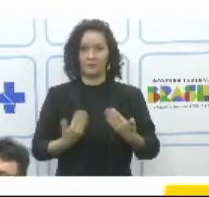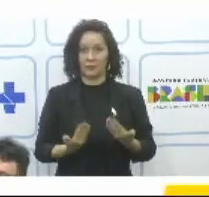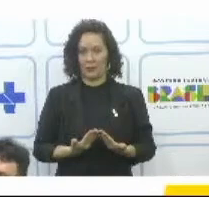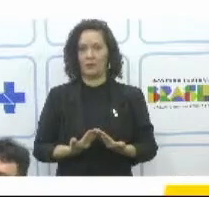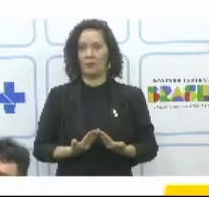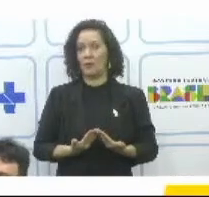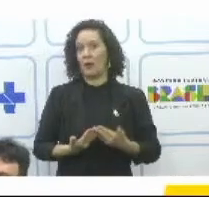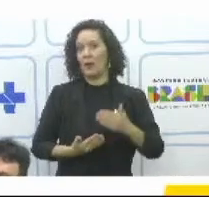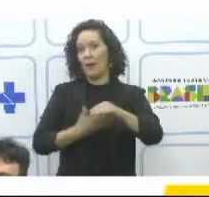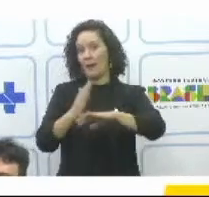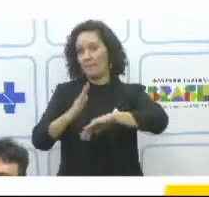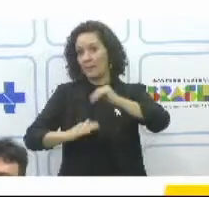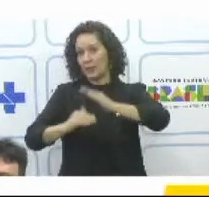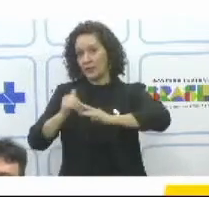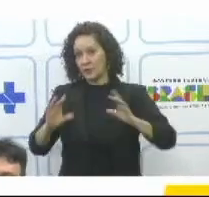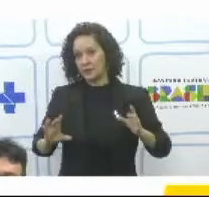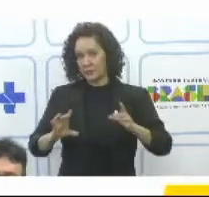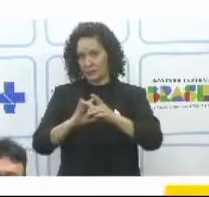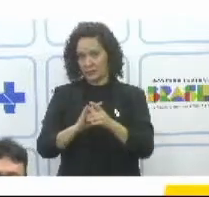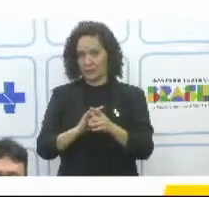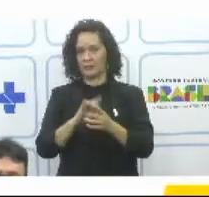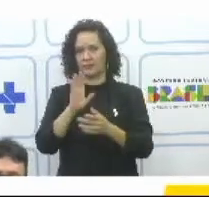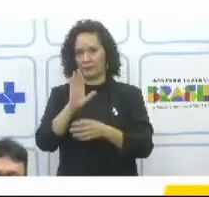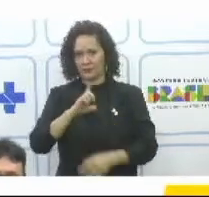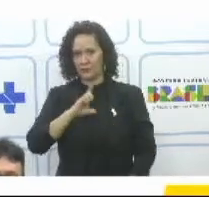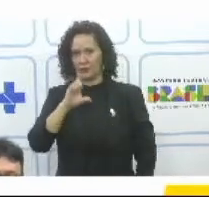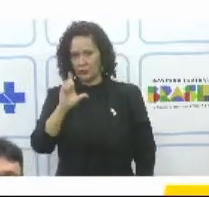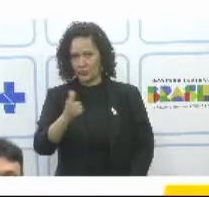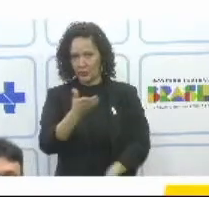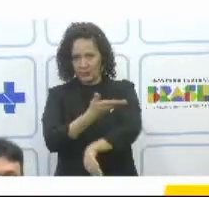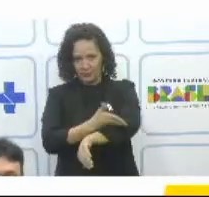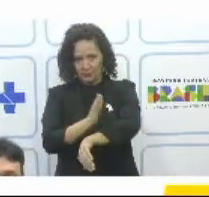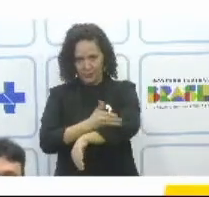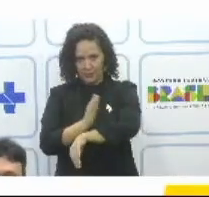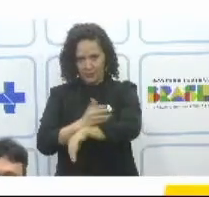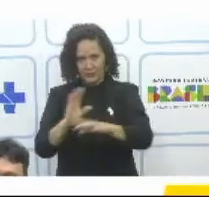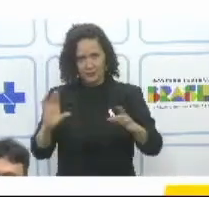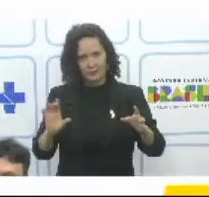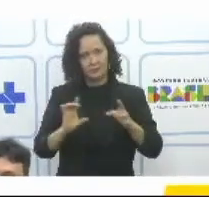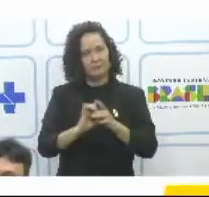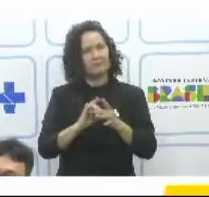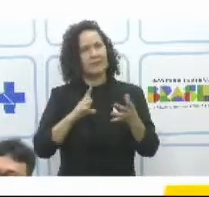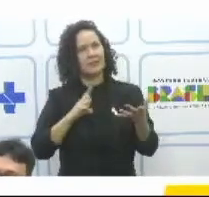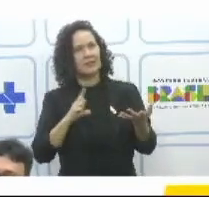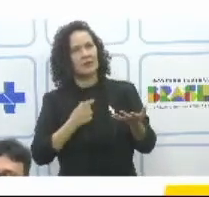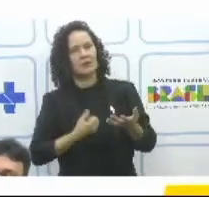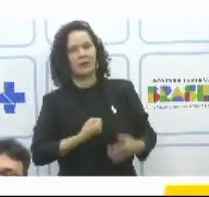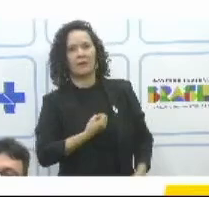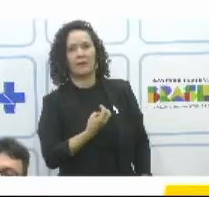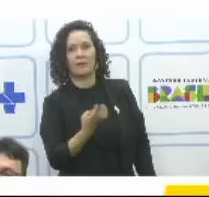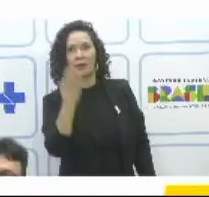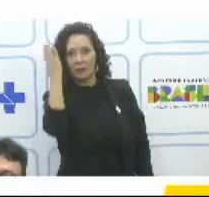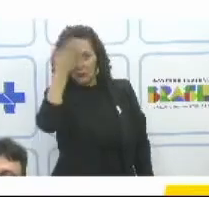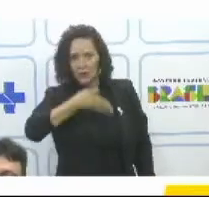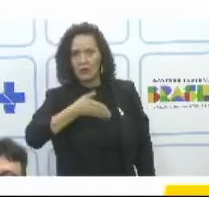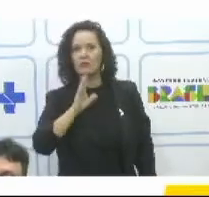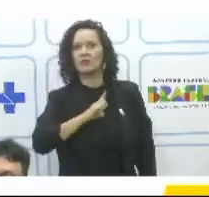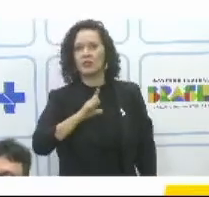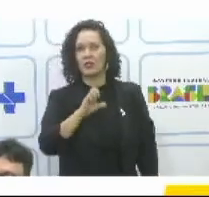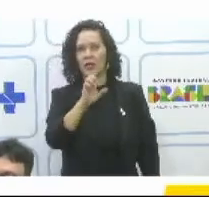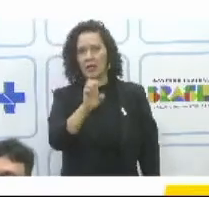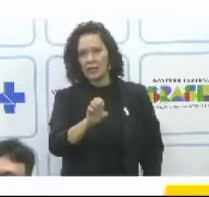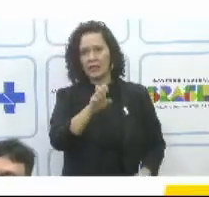das práticas integrativas, a gente já tem, né, um número de evidências